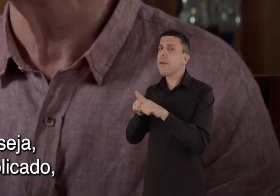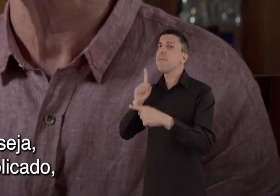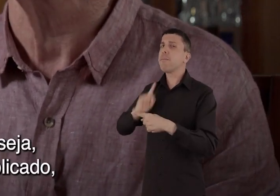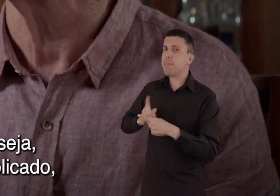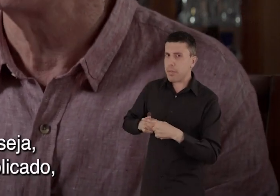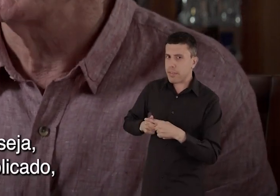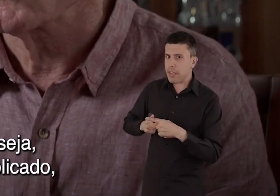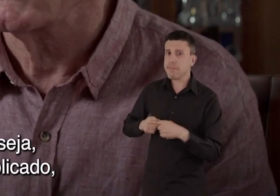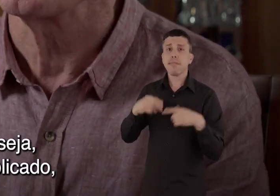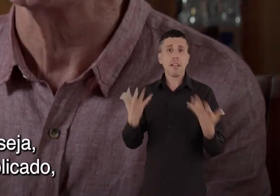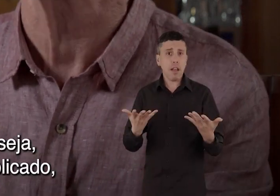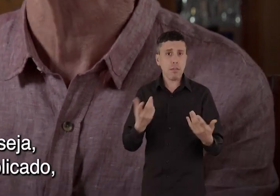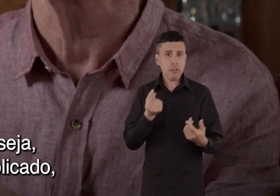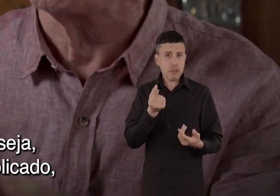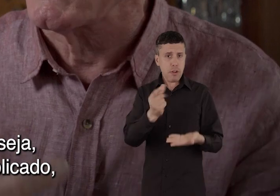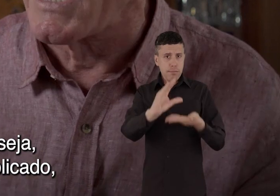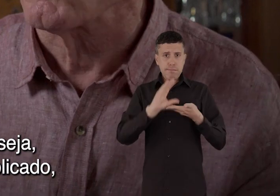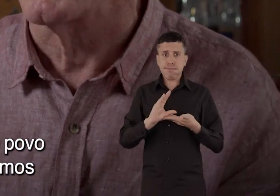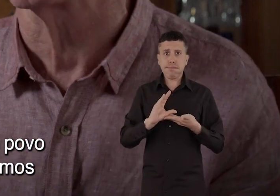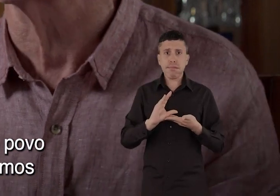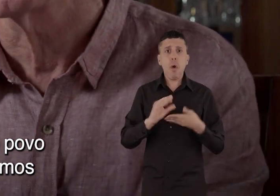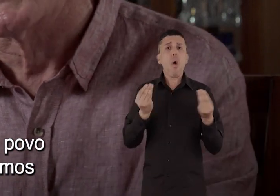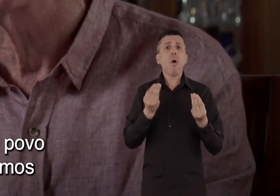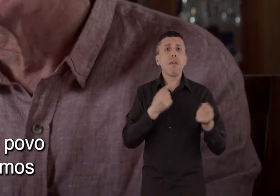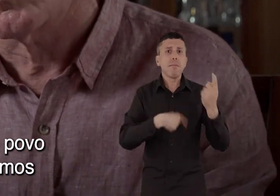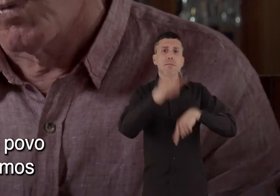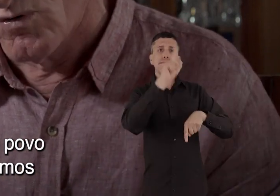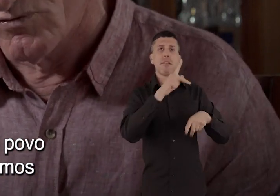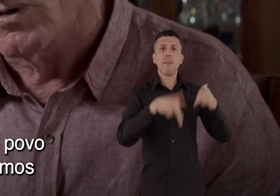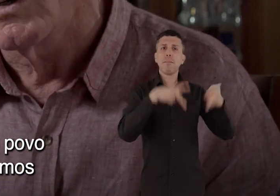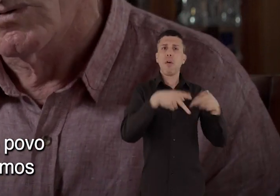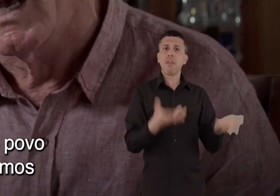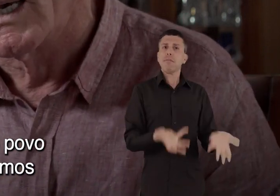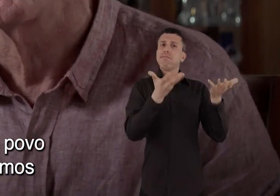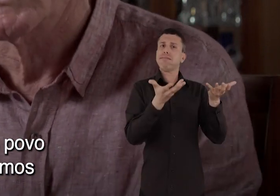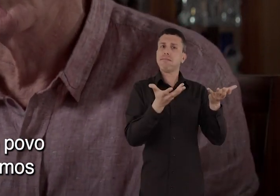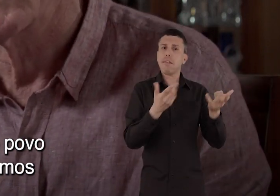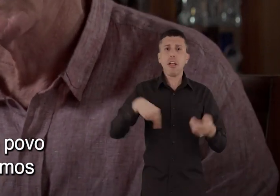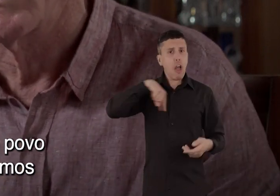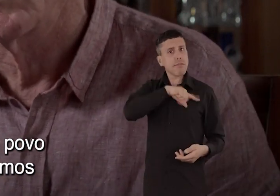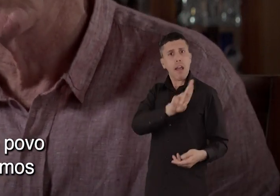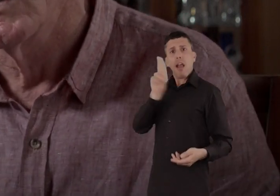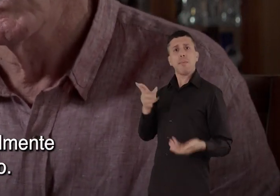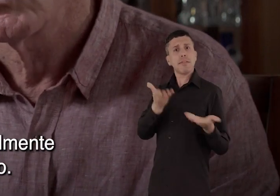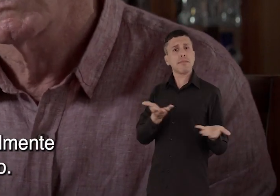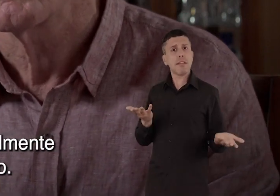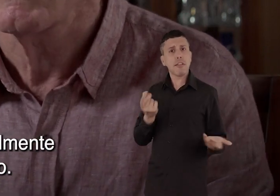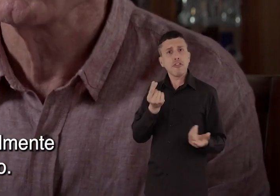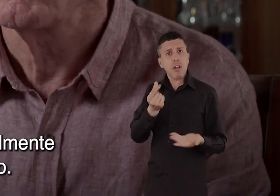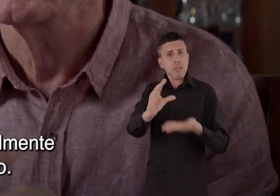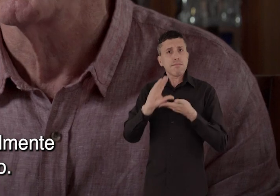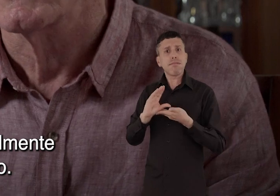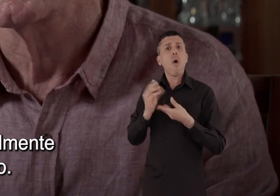devíamos, por que devíamos, ou seja, onde é que tinha sido aplicado, qual é o resultado para o povo, não é, que nós representávamos, do